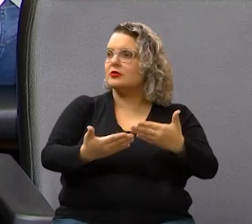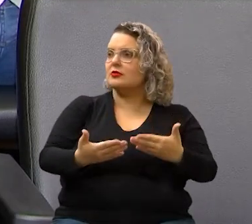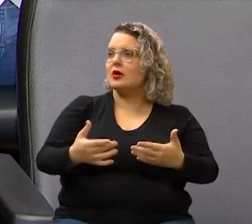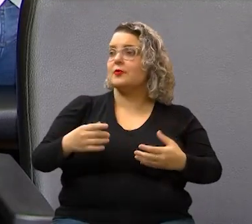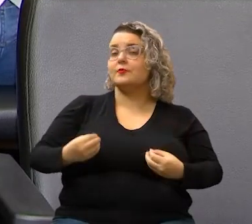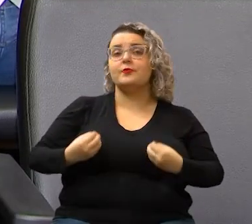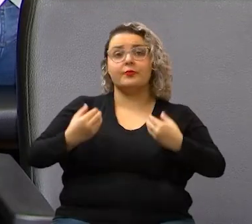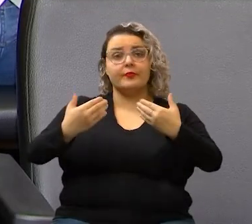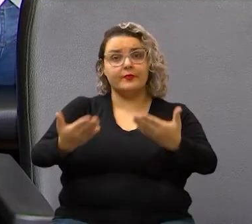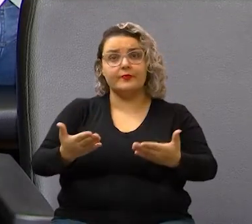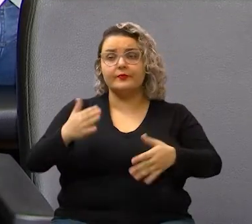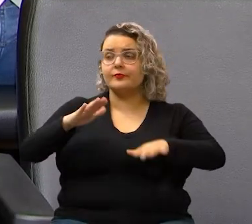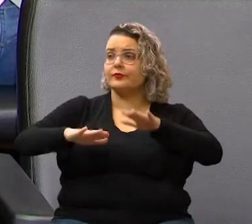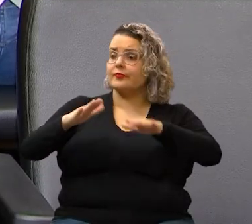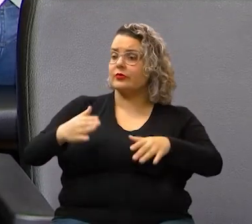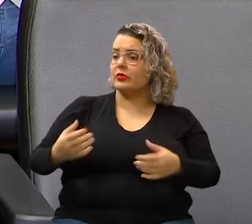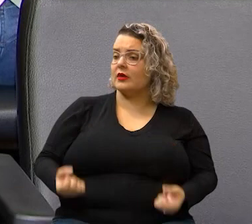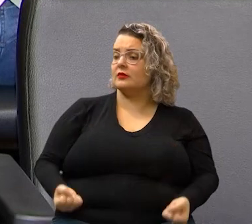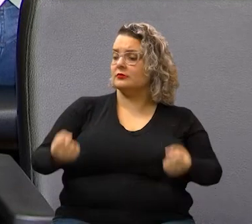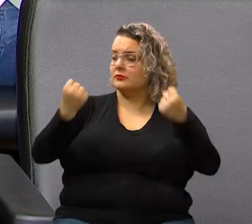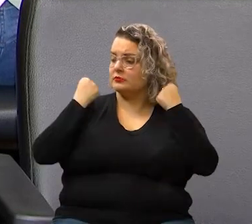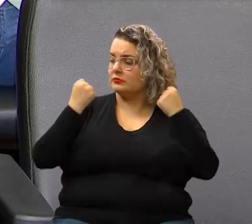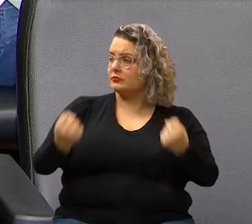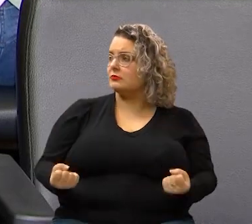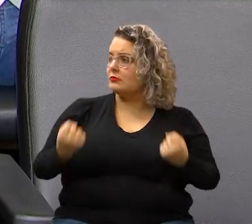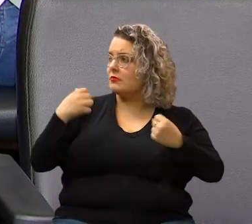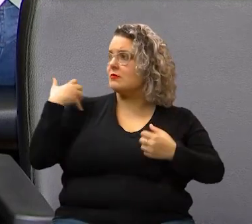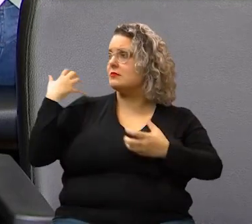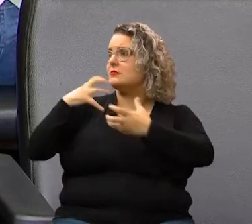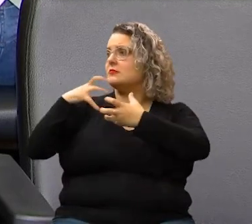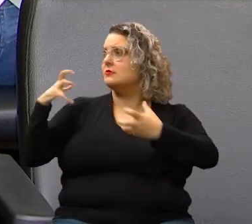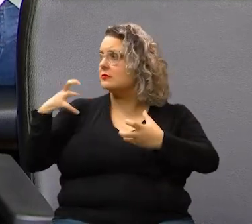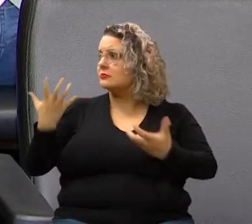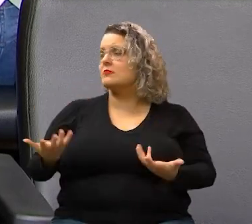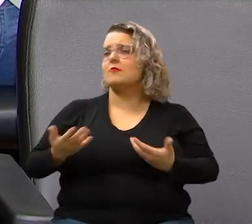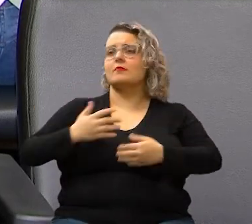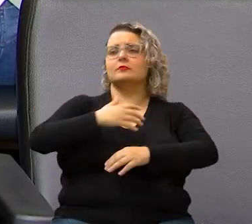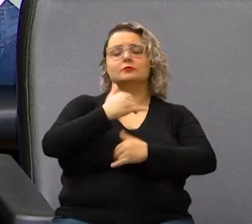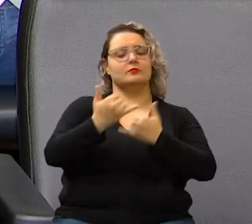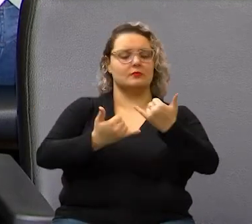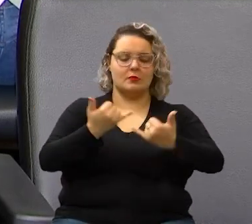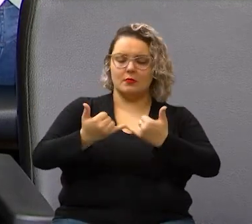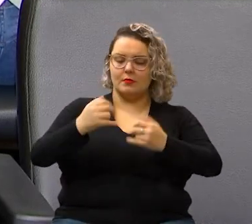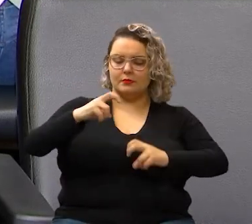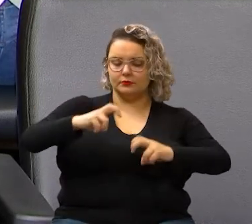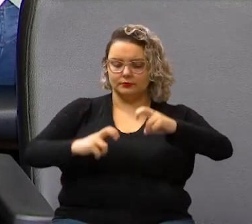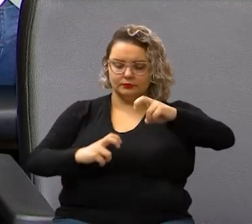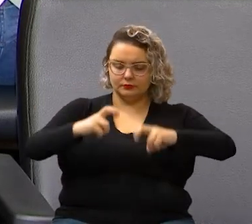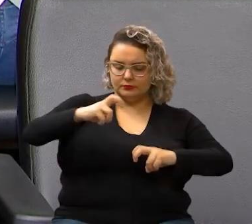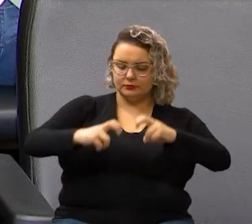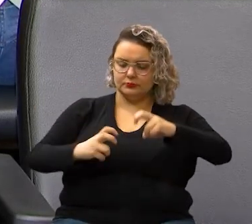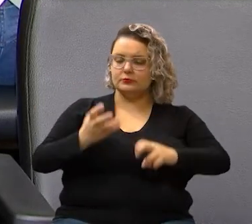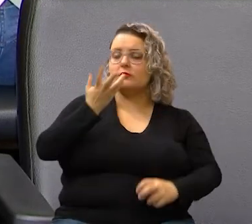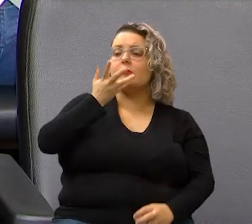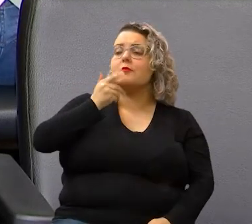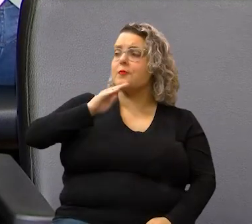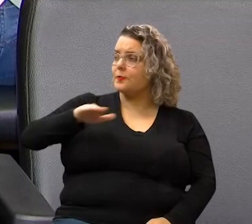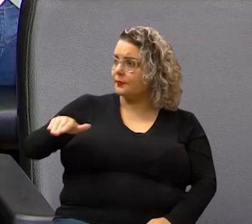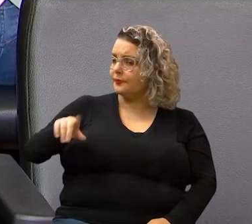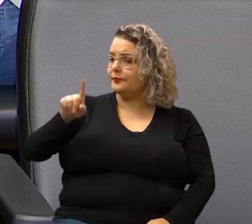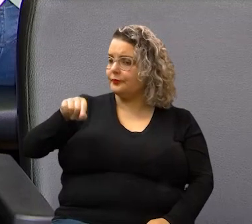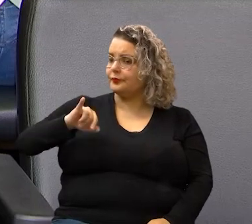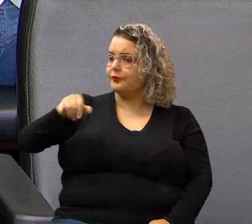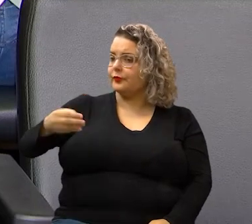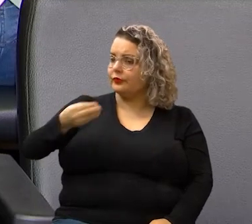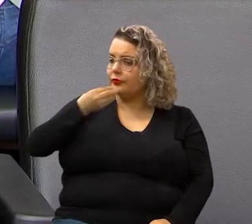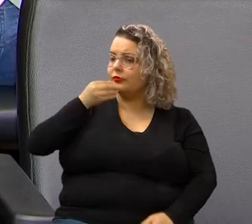que dá condições, às vezes, de uma academia de terceira idade, um parque para as crianças, é a oportunidade